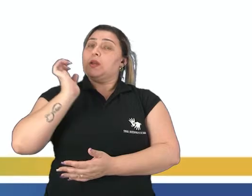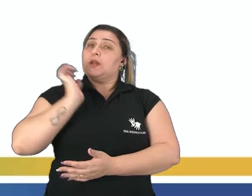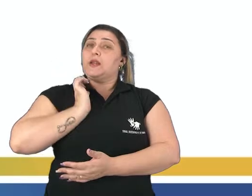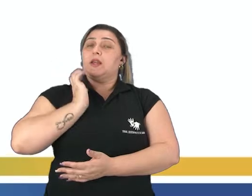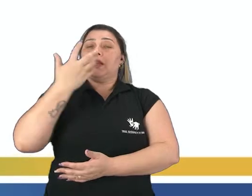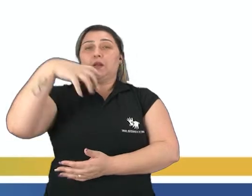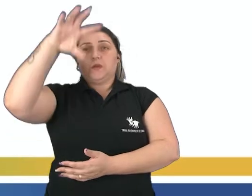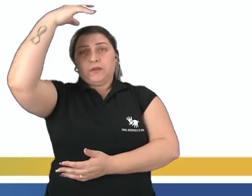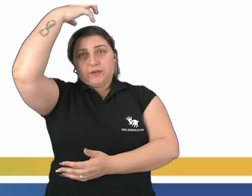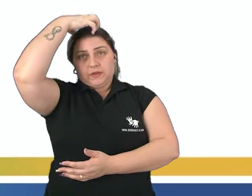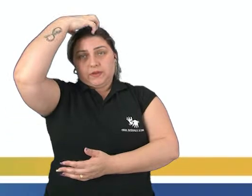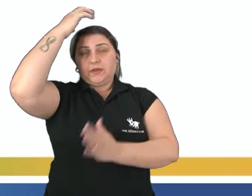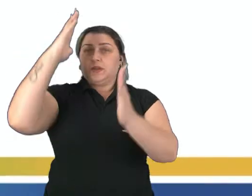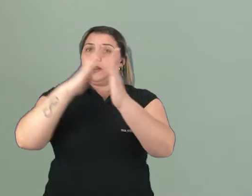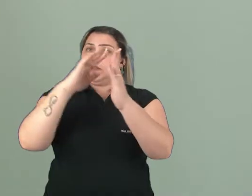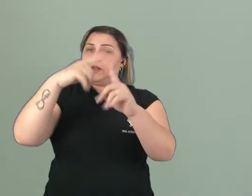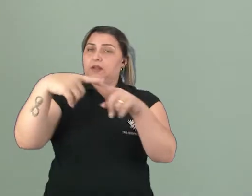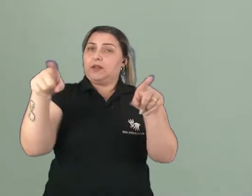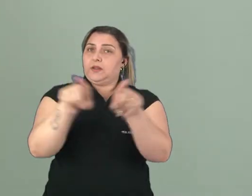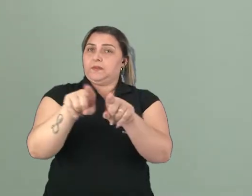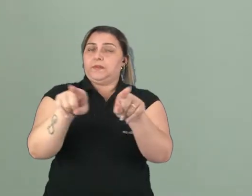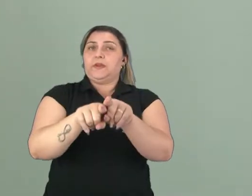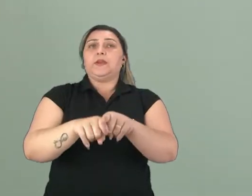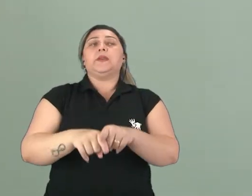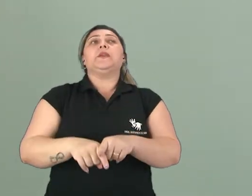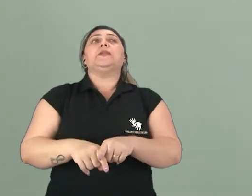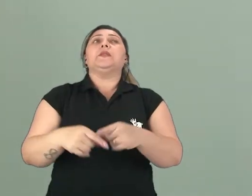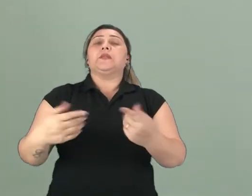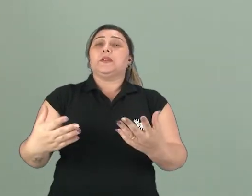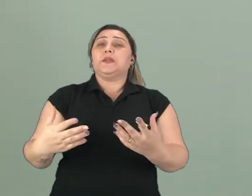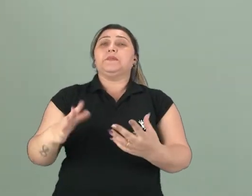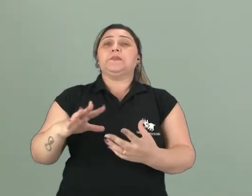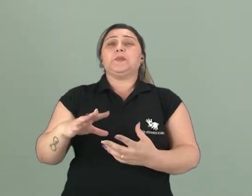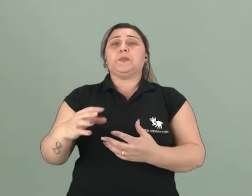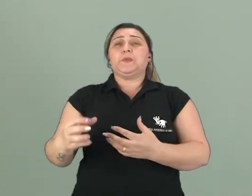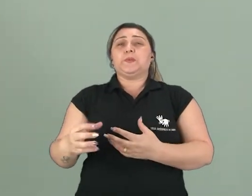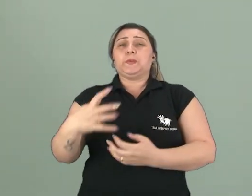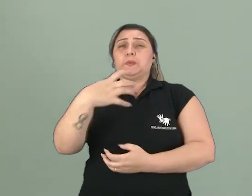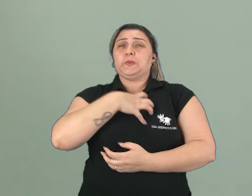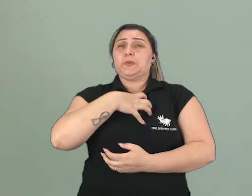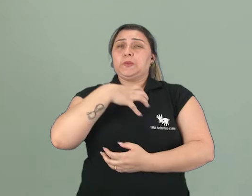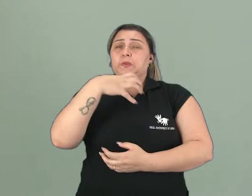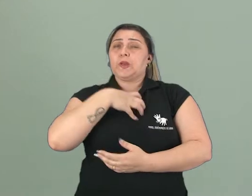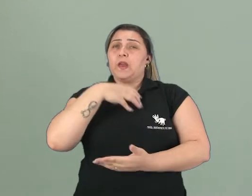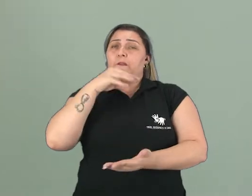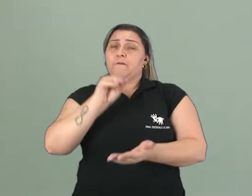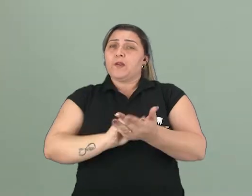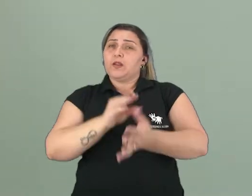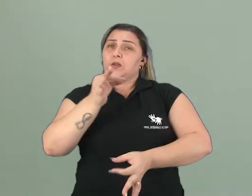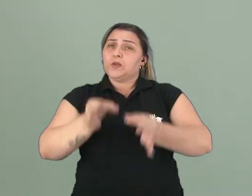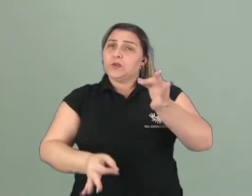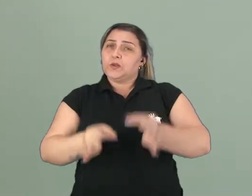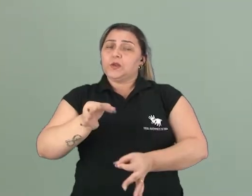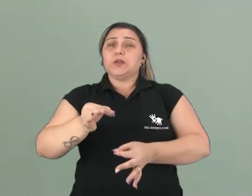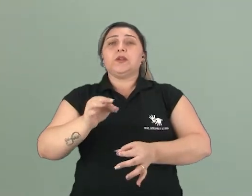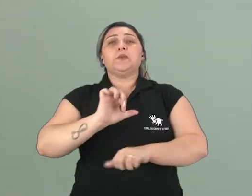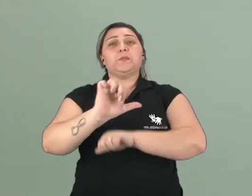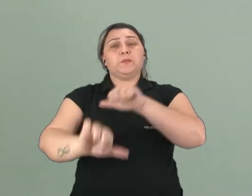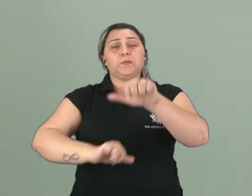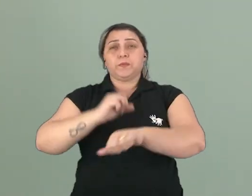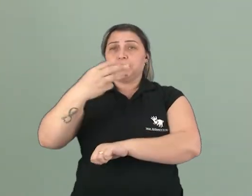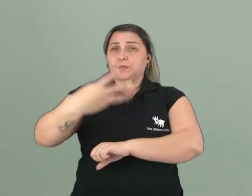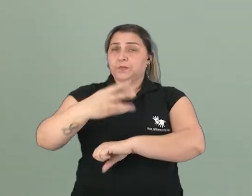dos nobres e também da igreja, certo? Isso provocou um sentimento de injustiça e de mudança nesse